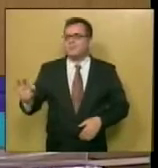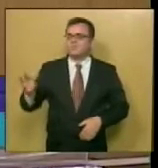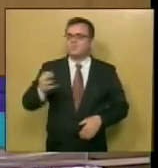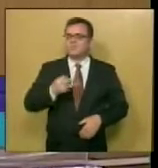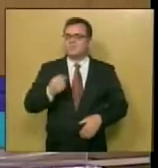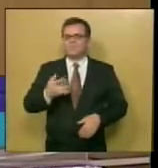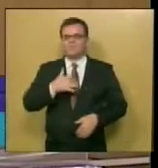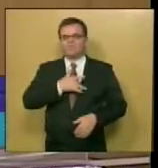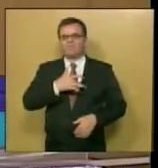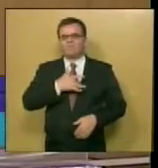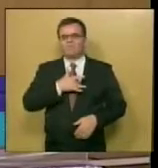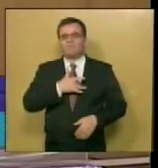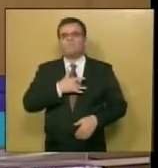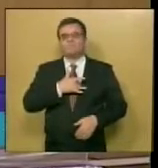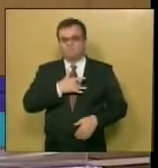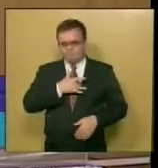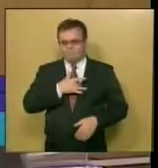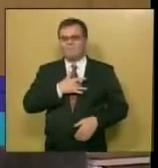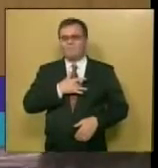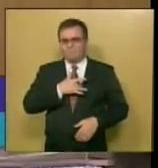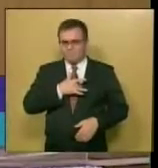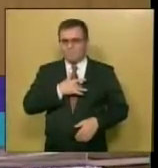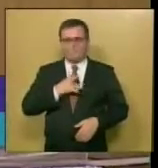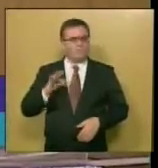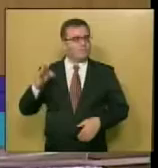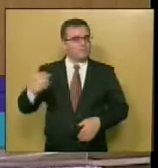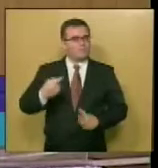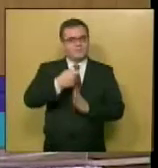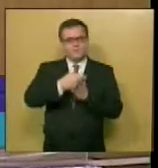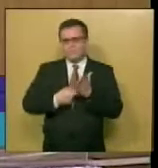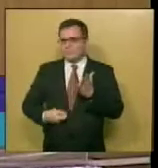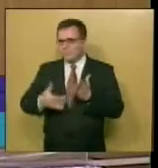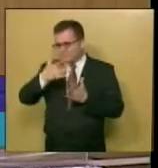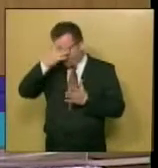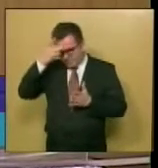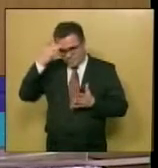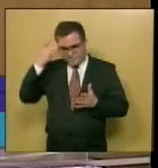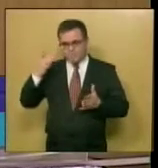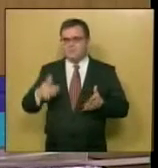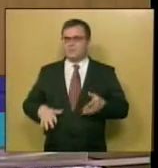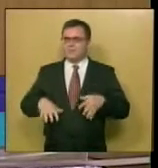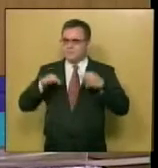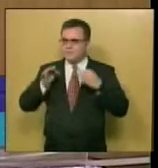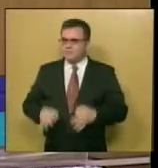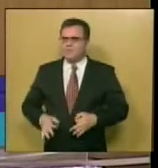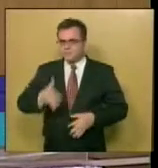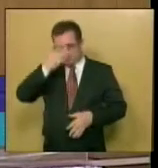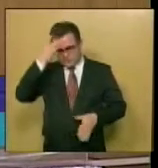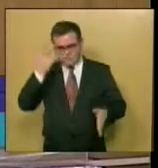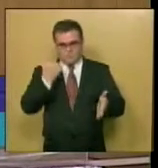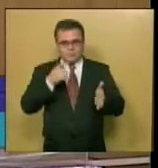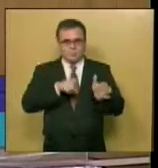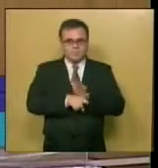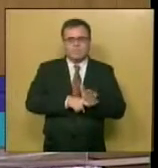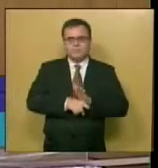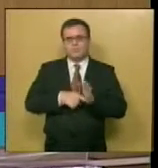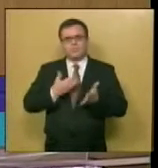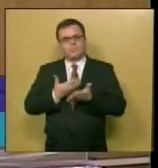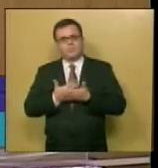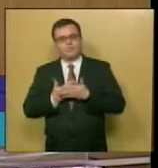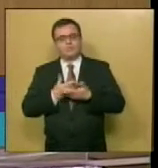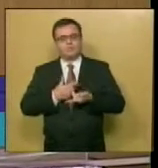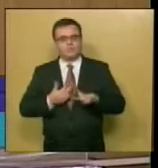no corações, nas produções literárias dos escritores, dos justos, dos estudiosos, dos cidadãos